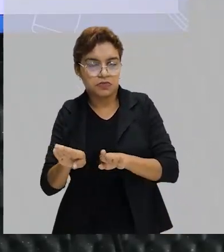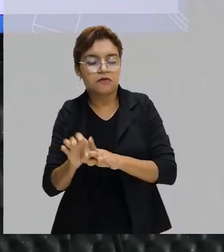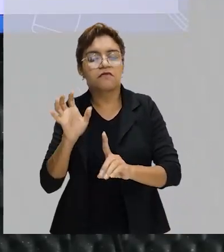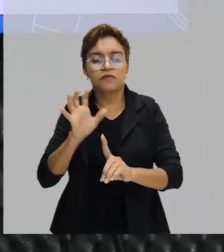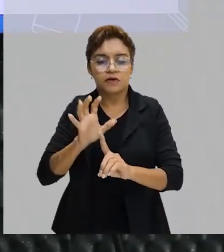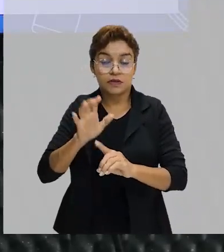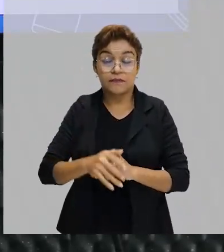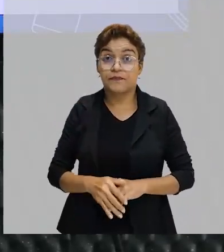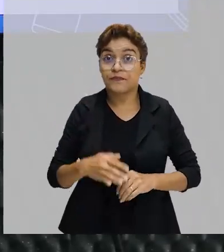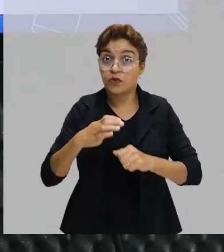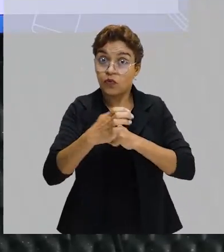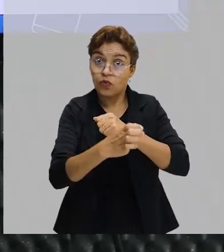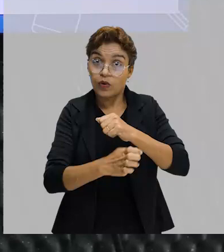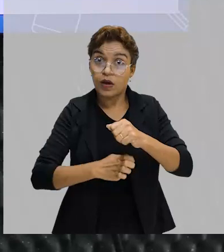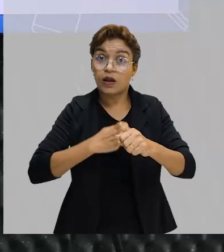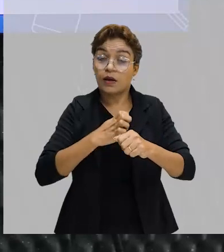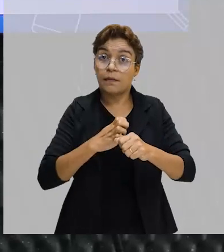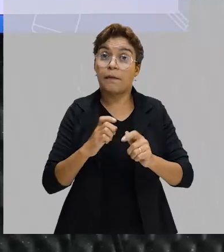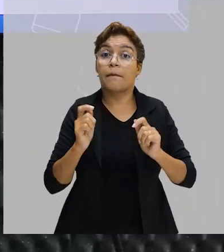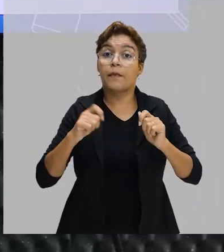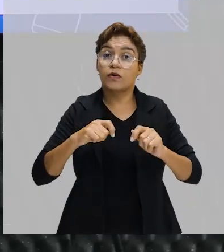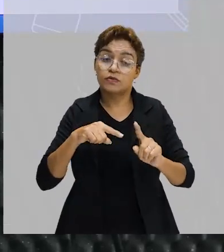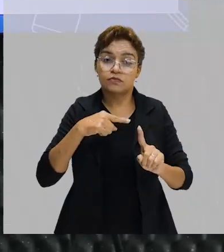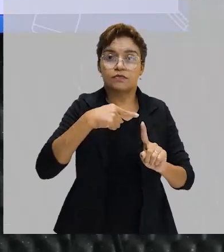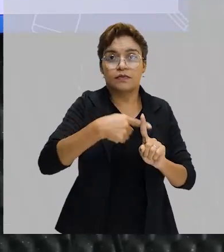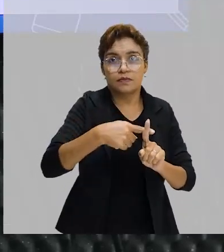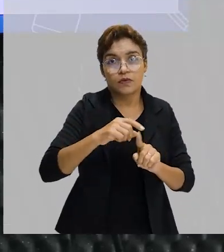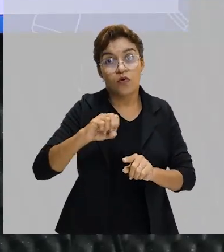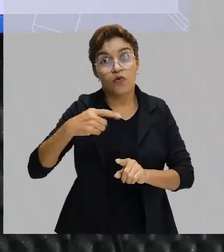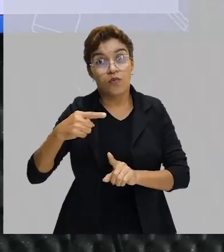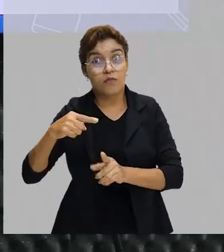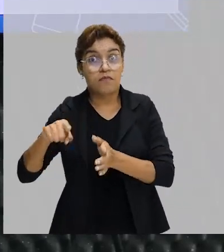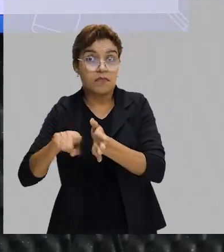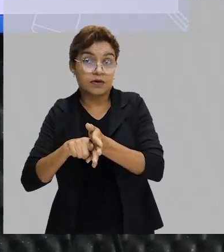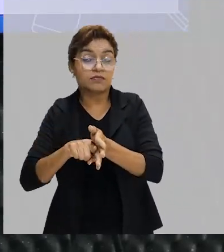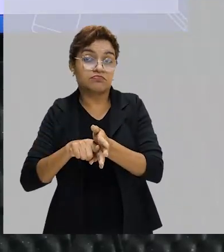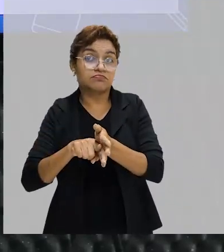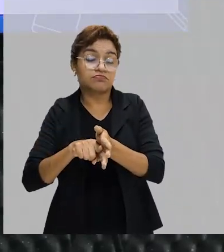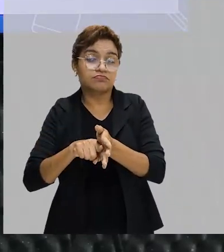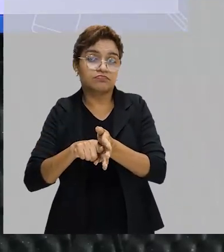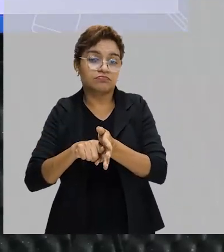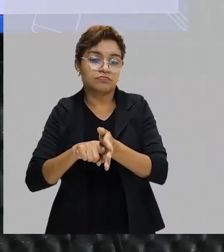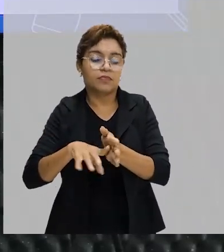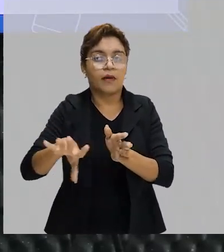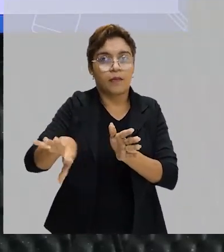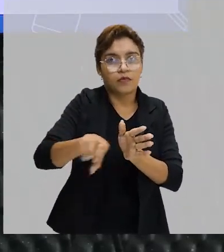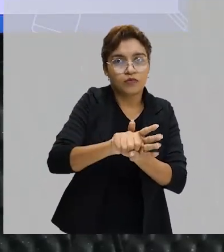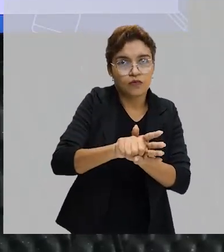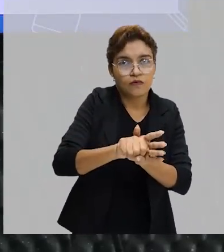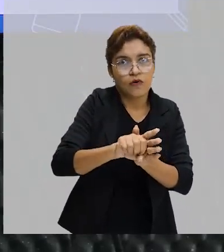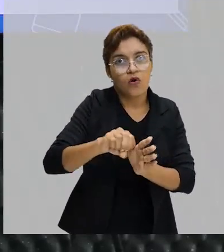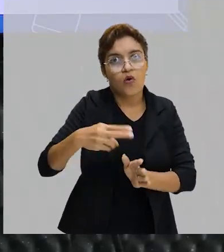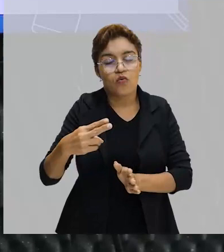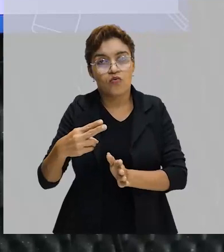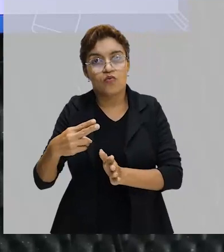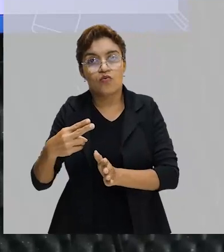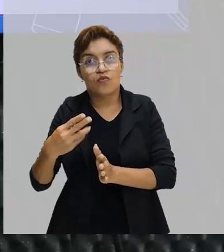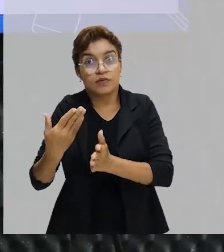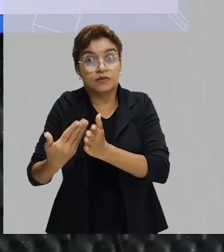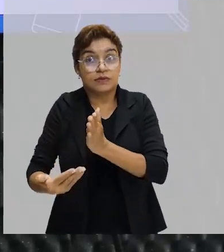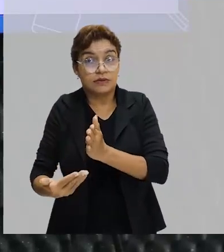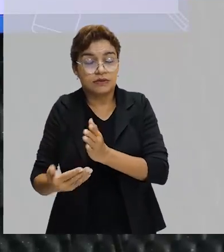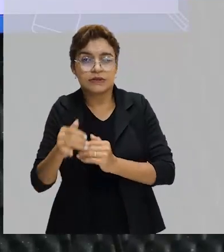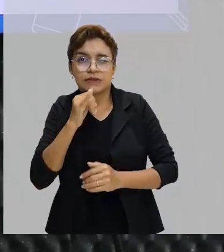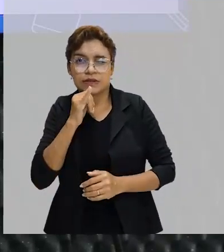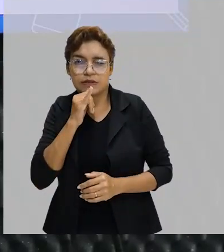ele pode sim ganhar ou energia ou perder, né? Na verdade, pode ganhar, pode absorver energia de uma fonte externa.